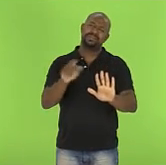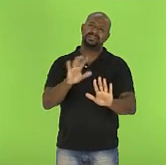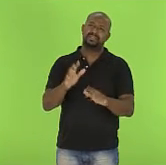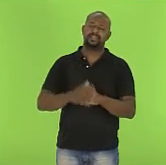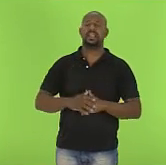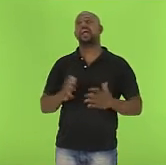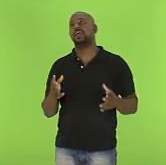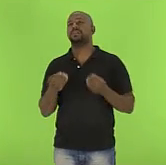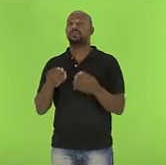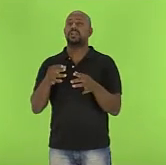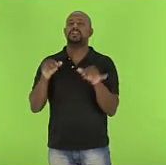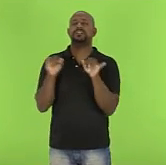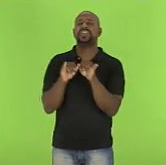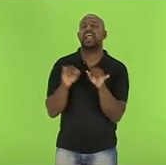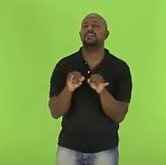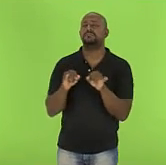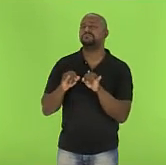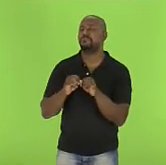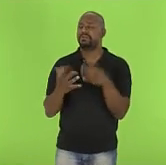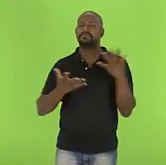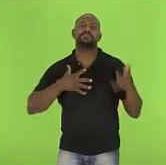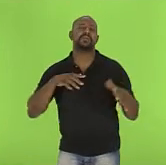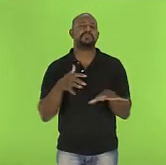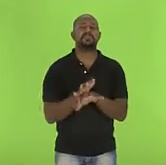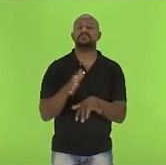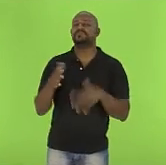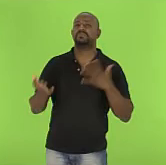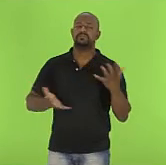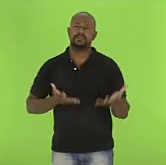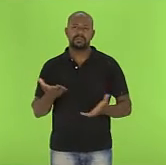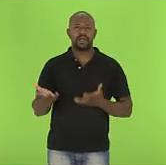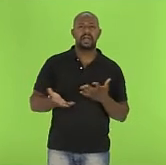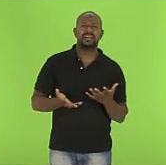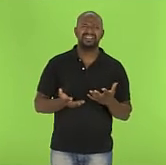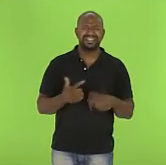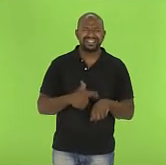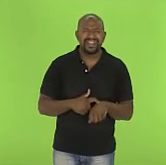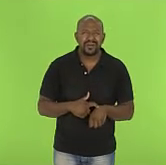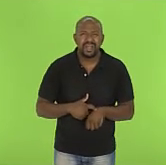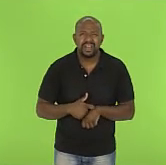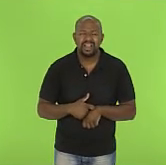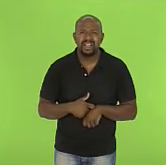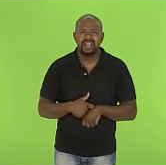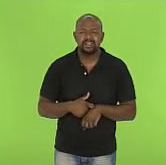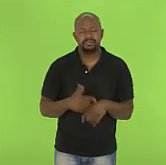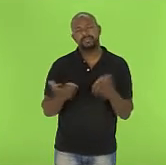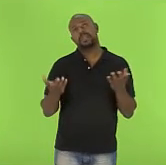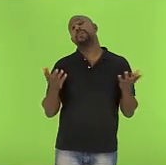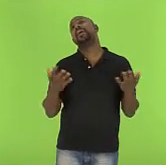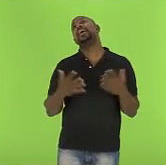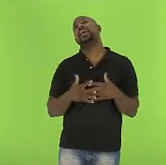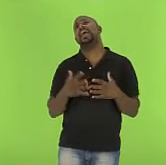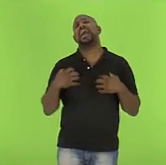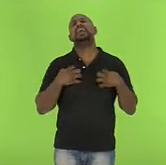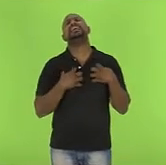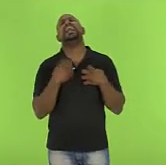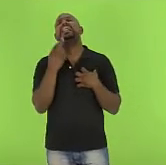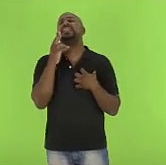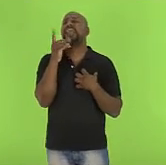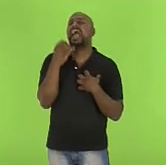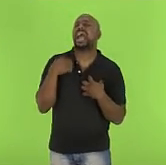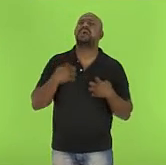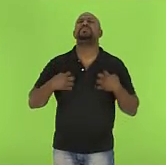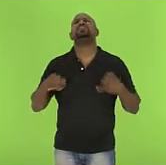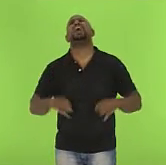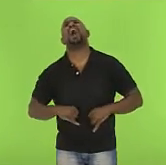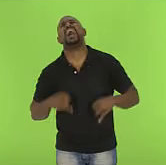gente não precisa disso. Não, então bota sexo. Mas sexo? Porra, essa hora? Não, então é drama,